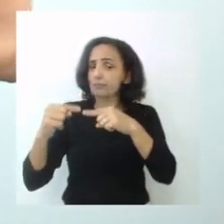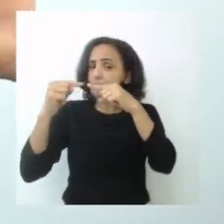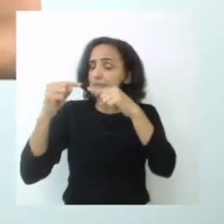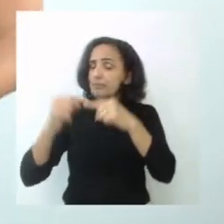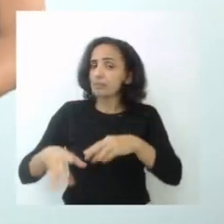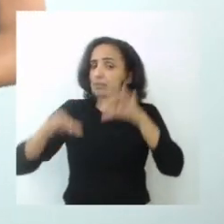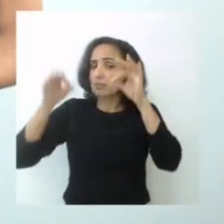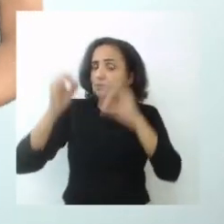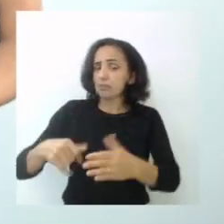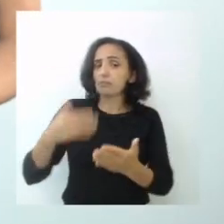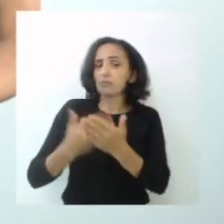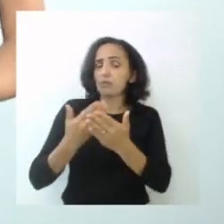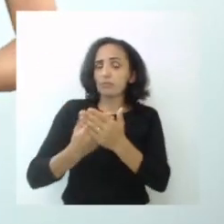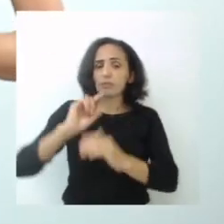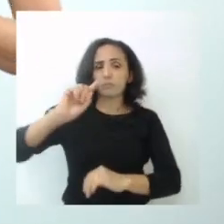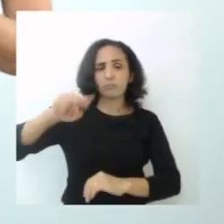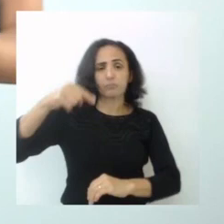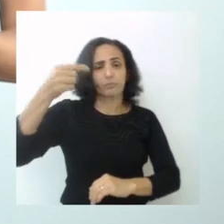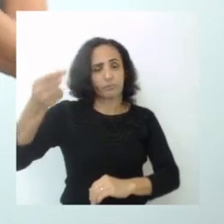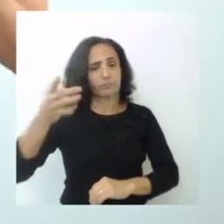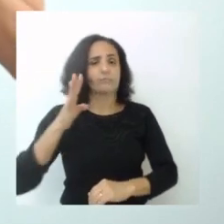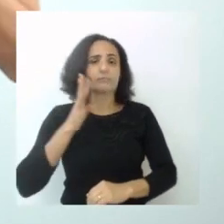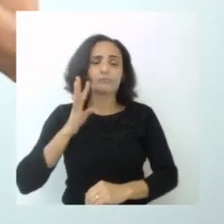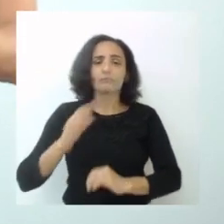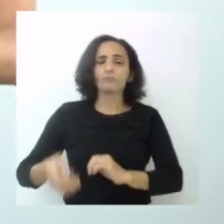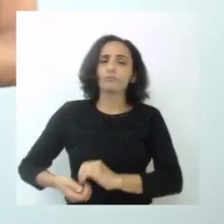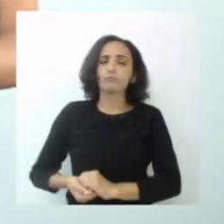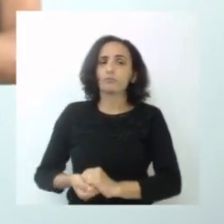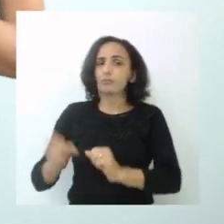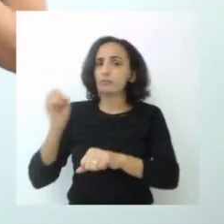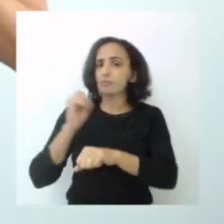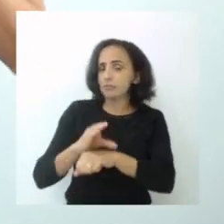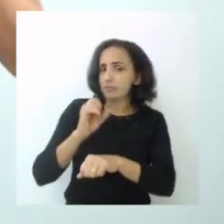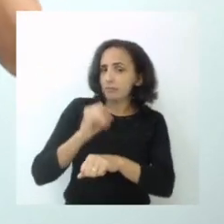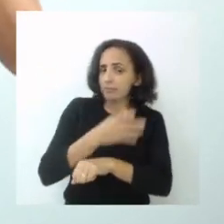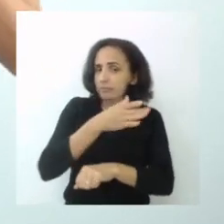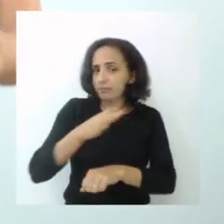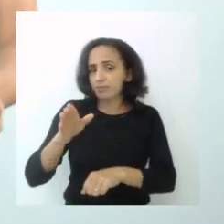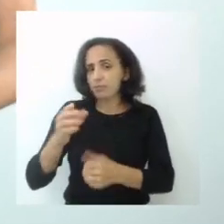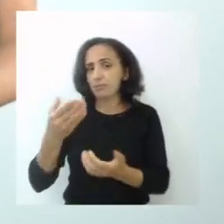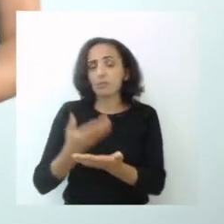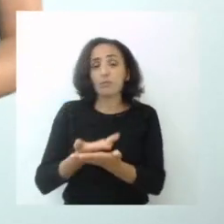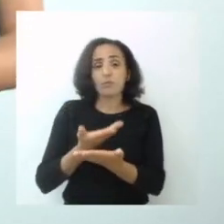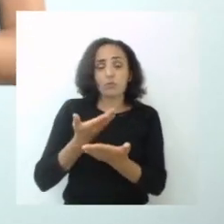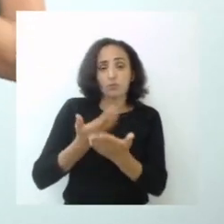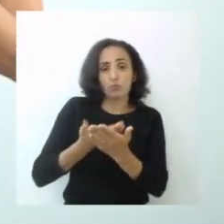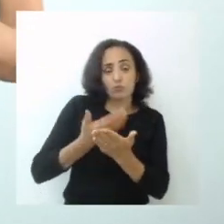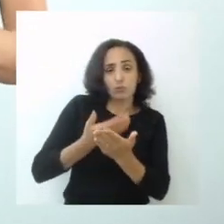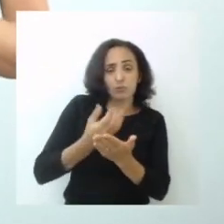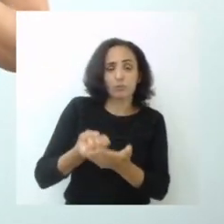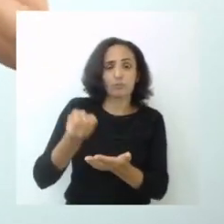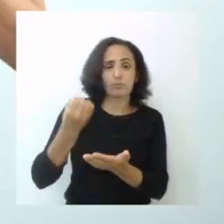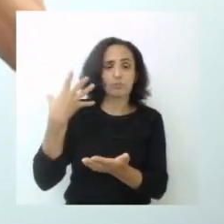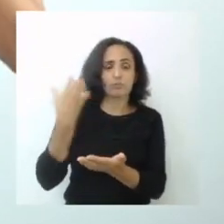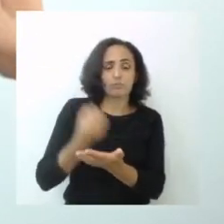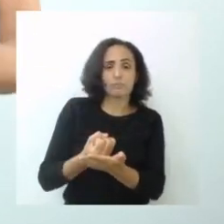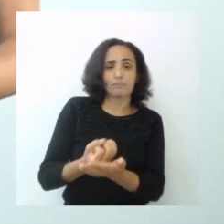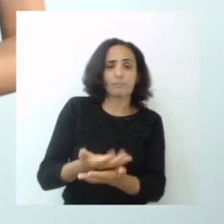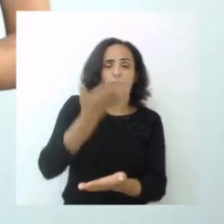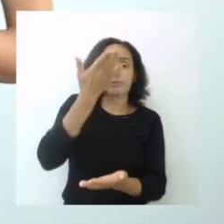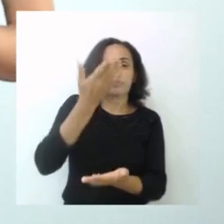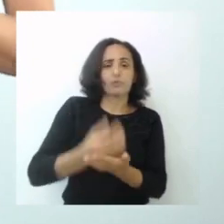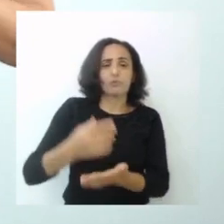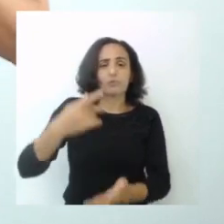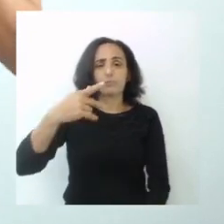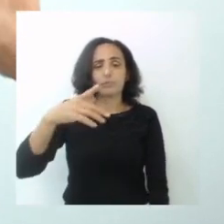aulas posteriores. Beleza? Então fica a dica aí. Não esquece de baixar o podcast, o